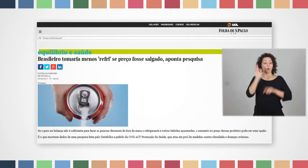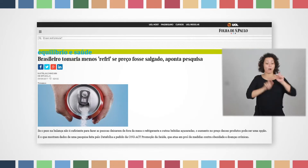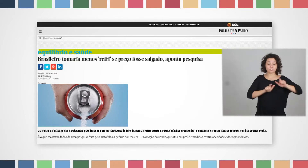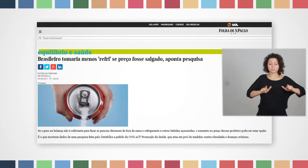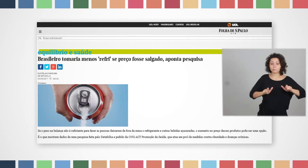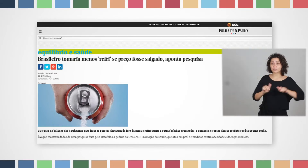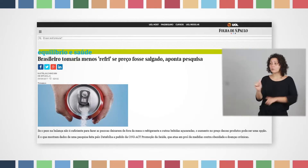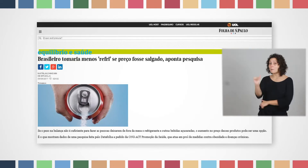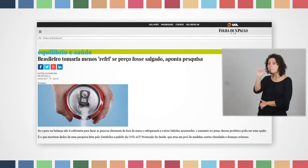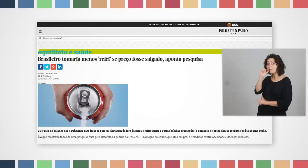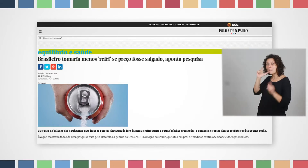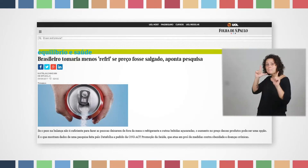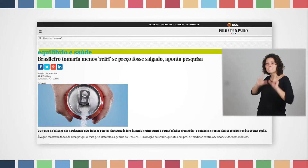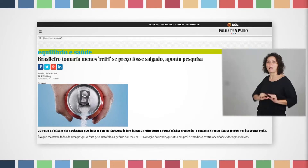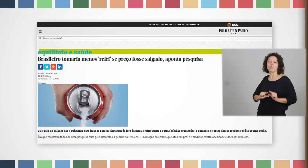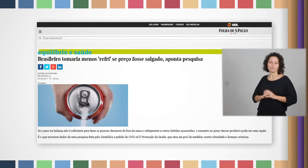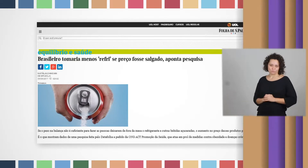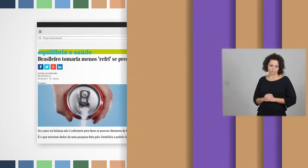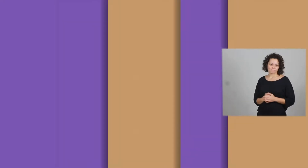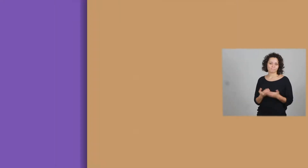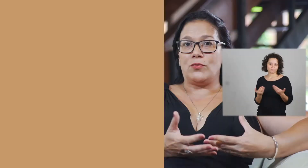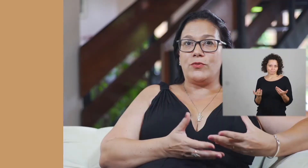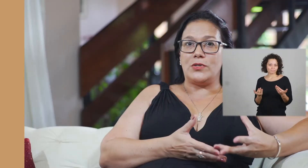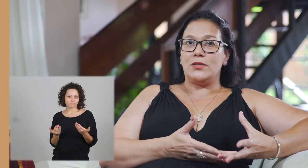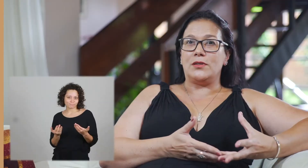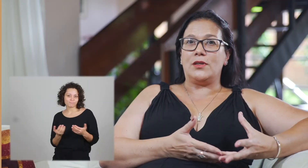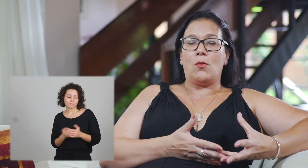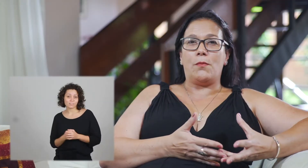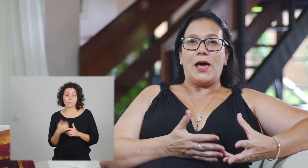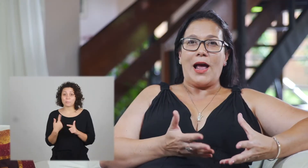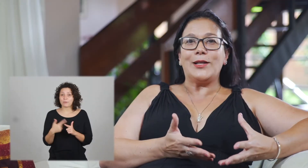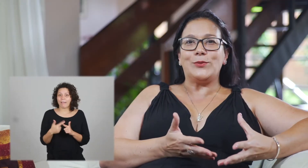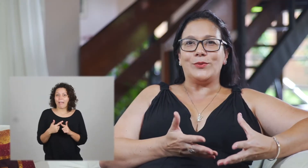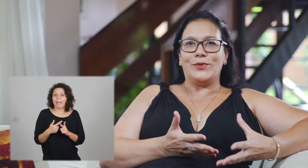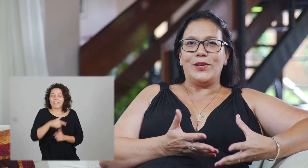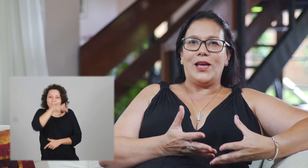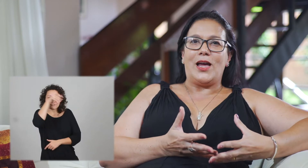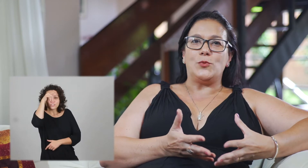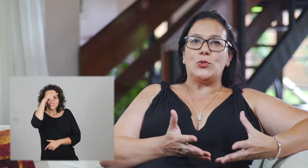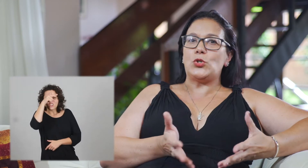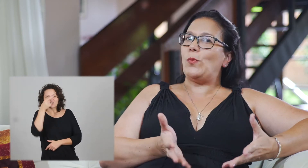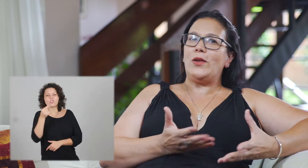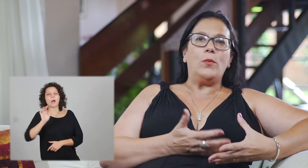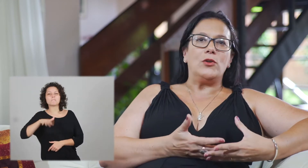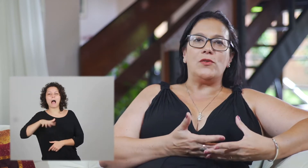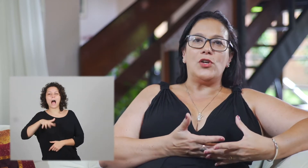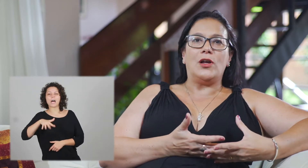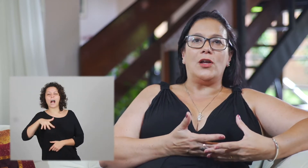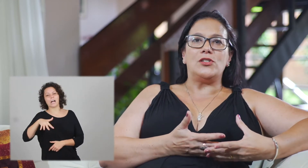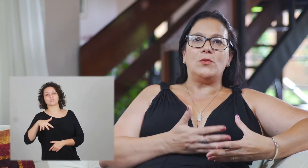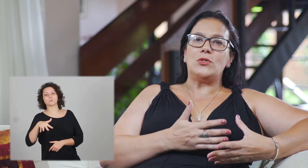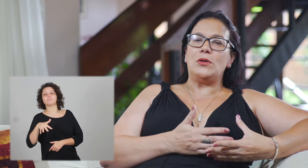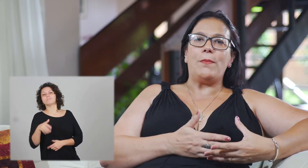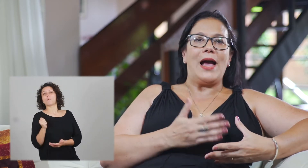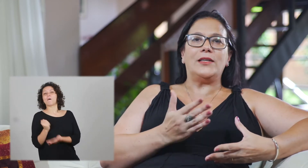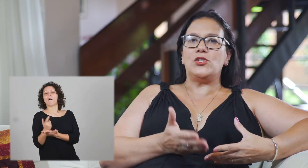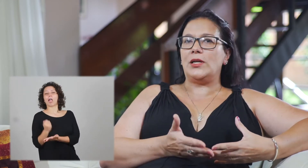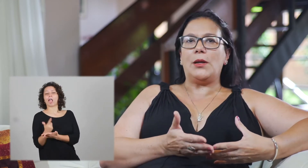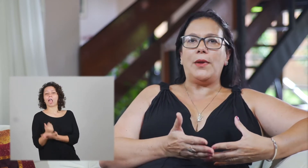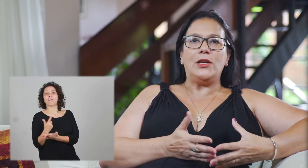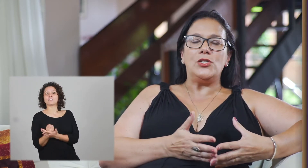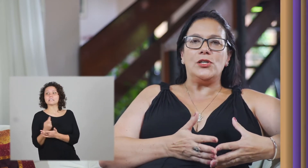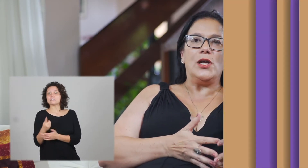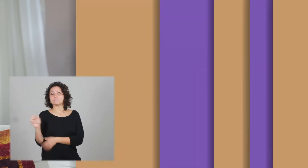taxação mais eficaz e se o preço do refrigerante não fosse tão barato, as pessoas tomariam menos refrigerante. Então isso